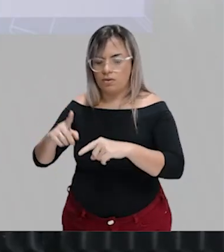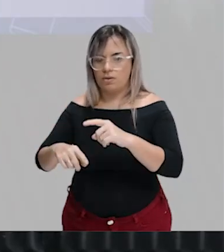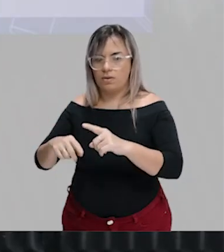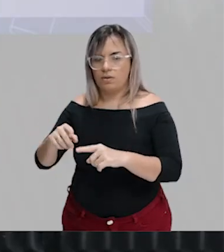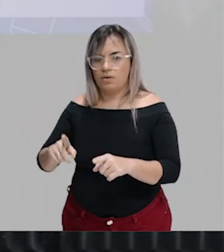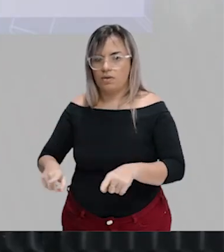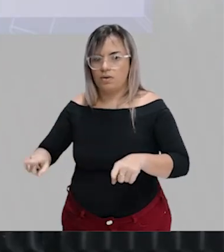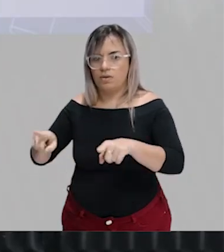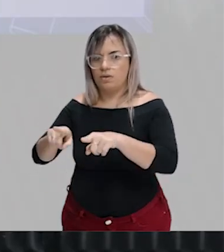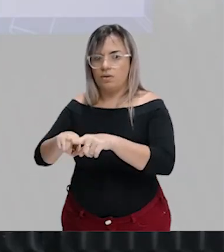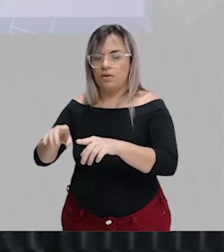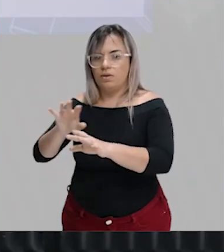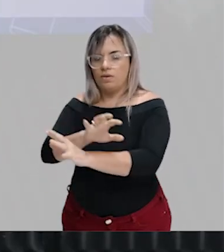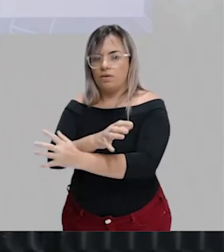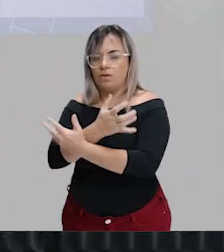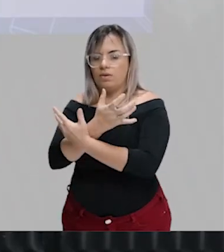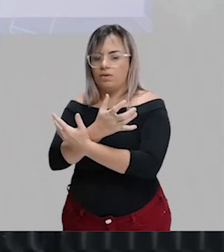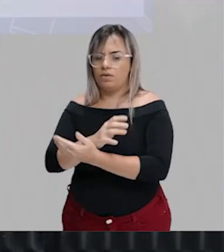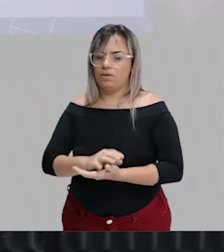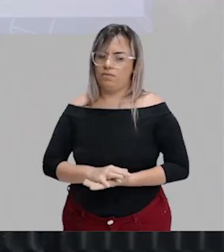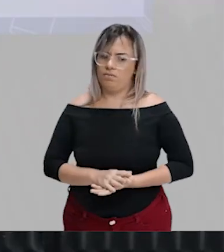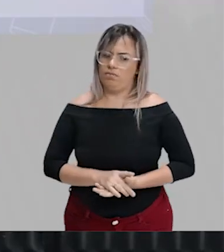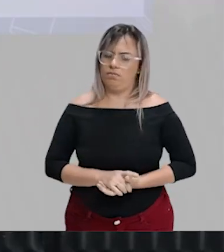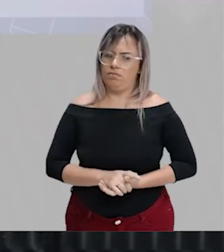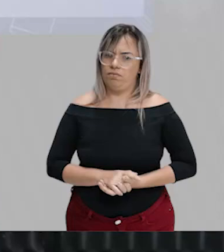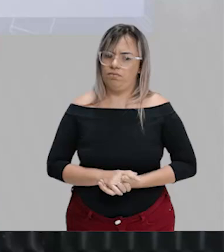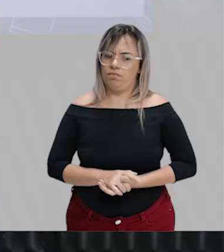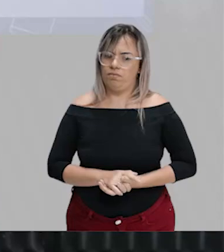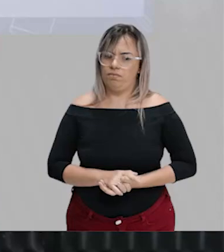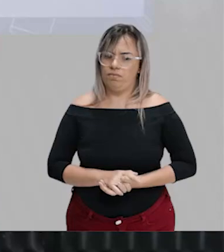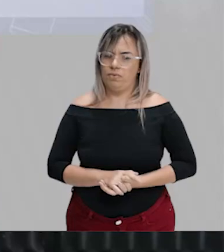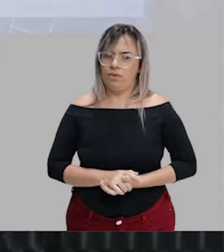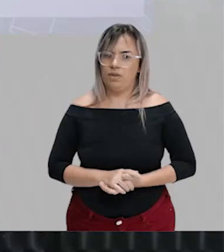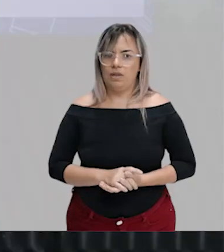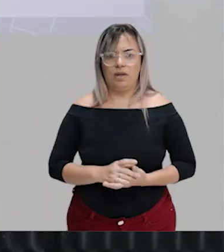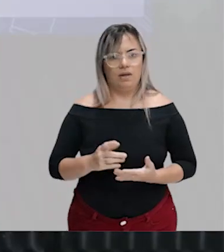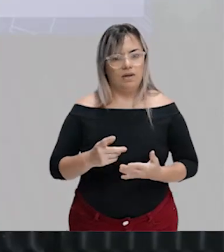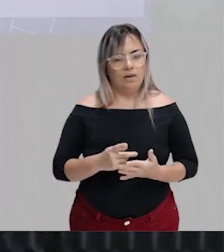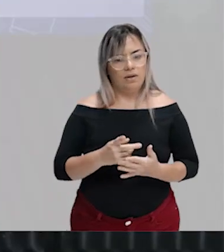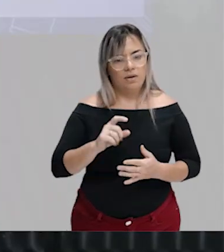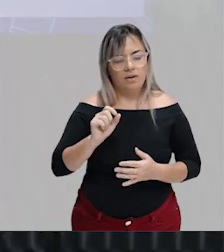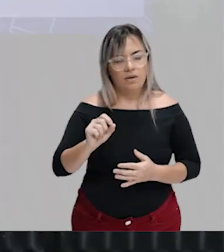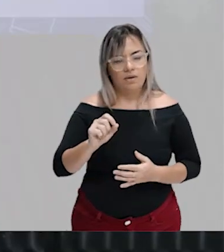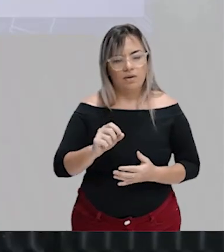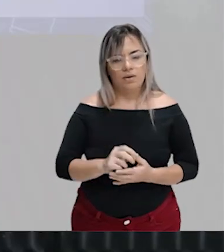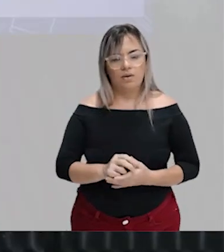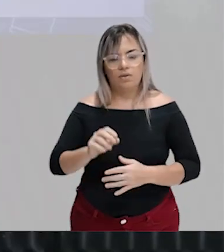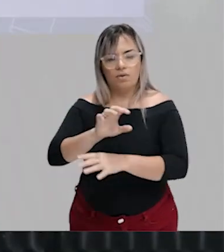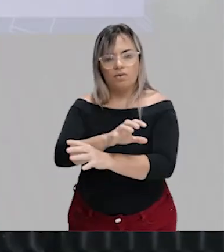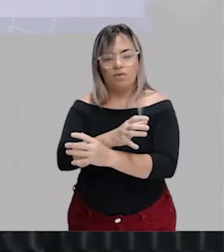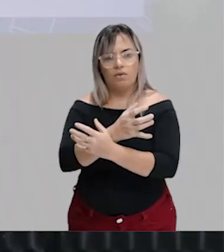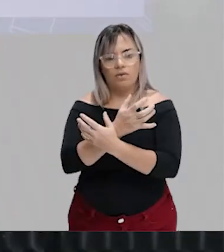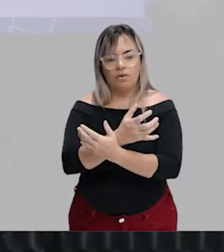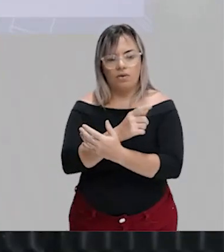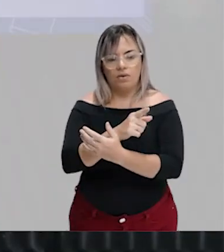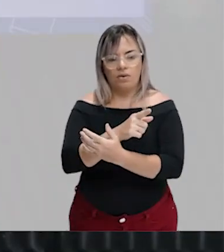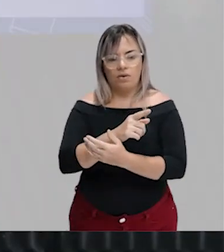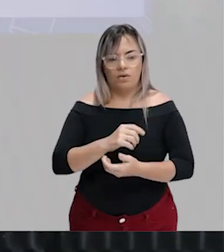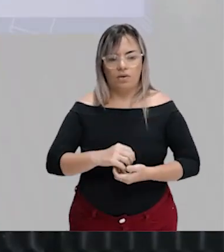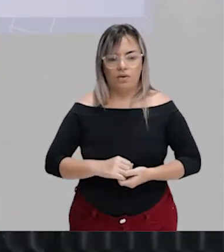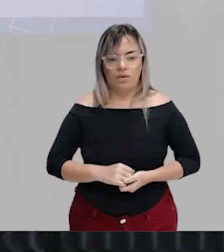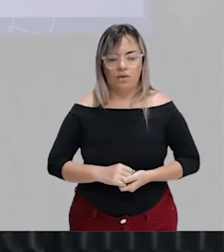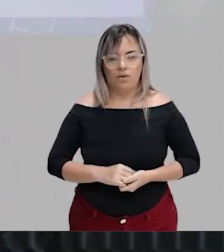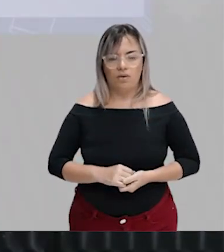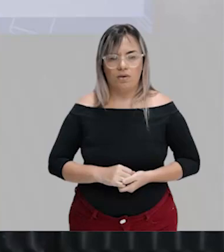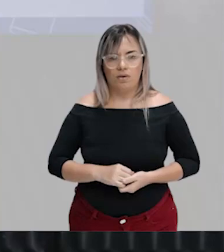condução térmica ela ocorre apenas nos sólidos. No vácuo é o processo da irradiação térmica. Então, nossa resposta nós já temos que